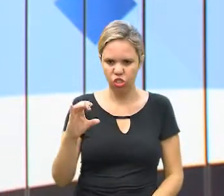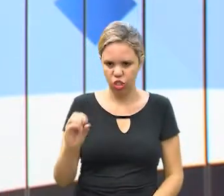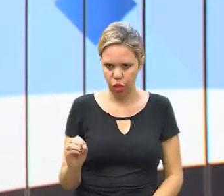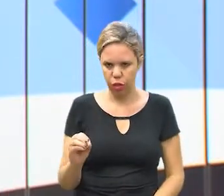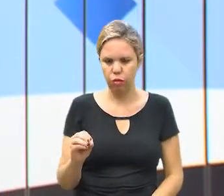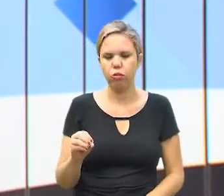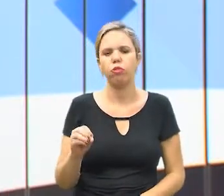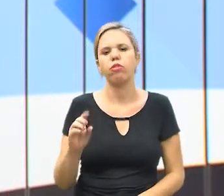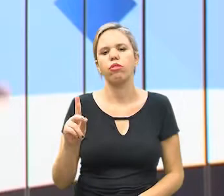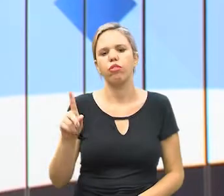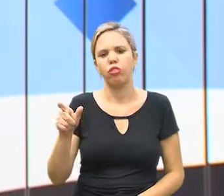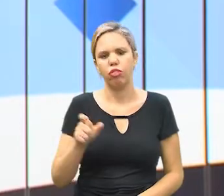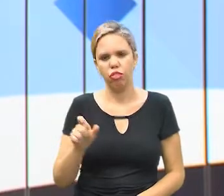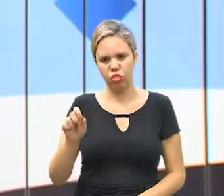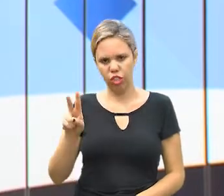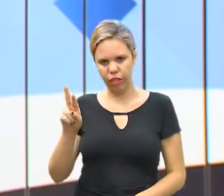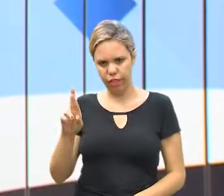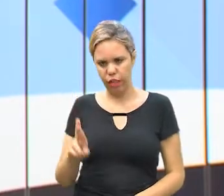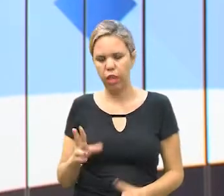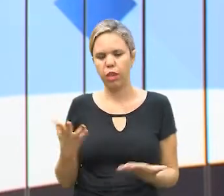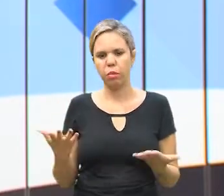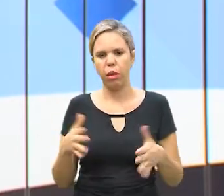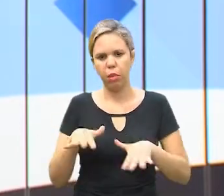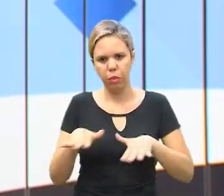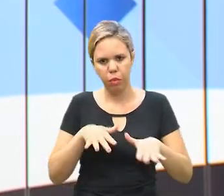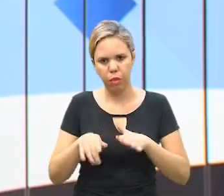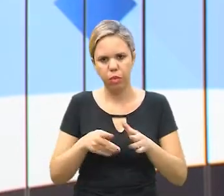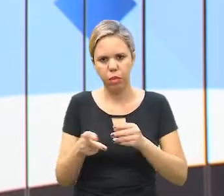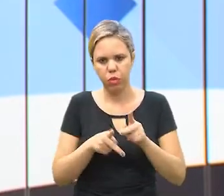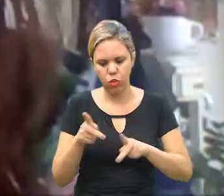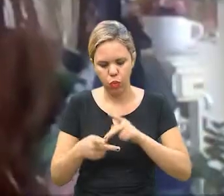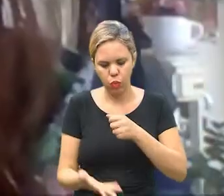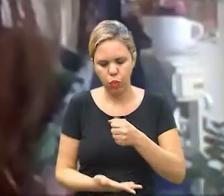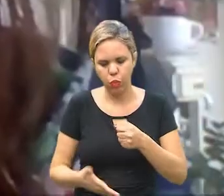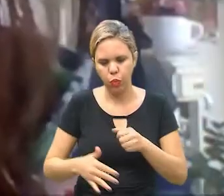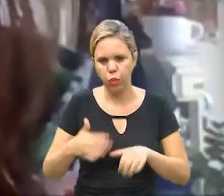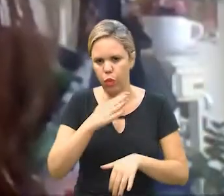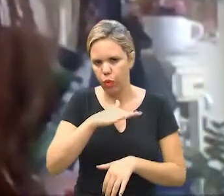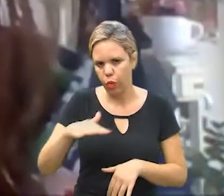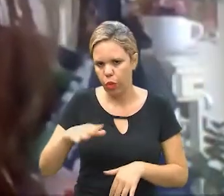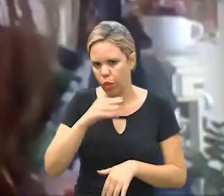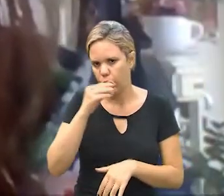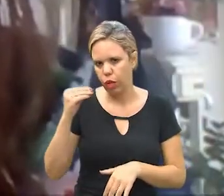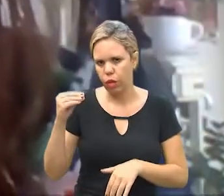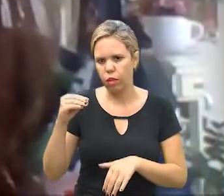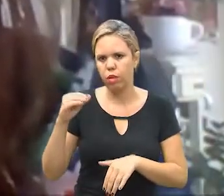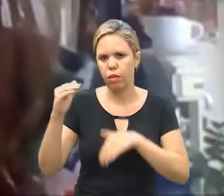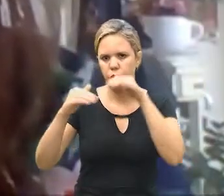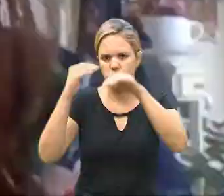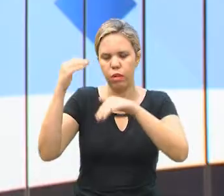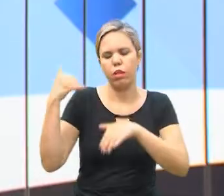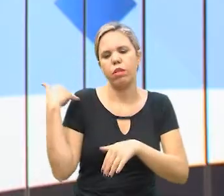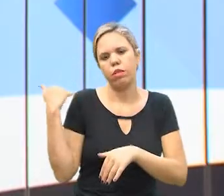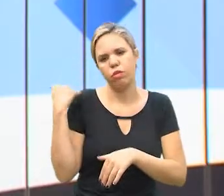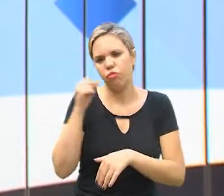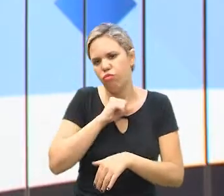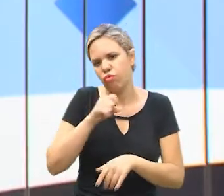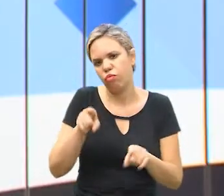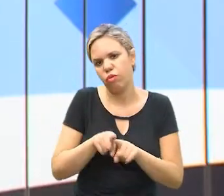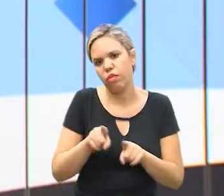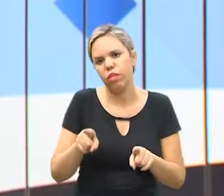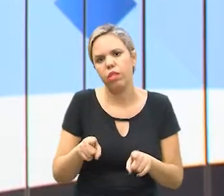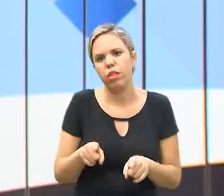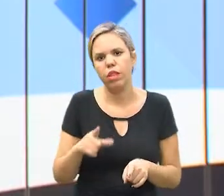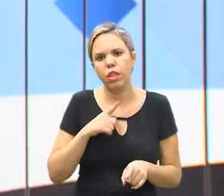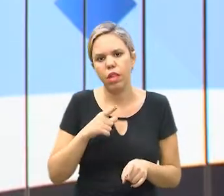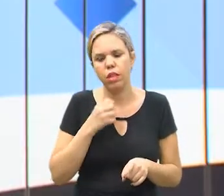acabam movimentando toda a estrutura, né? Começa lá embaixo com as crianças, sobe para os adolescentes e chega na melhor idade. Inclusive, Vera,